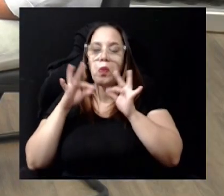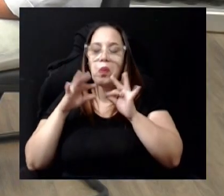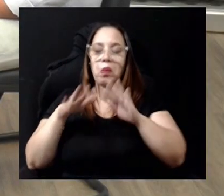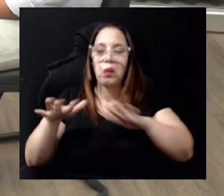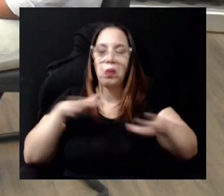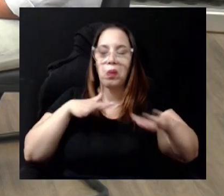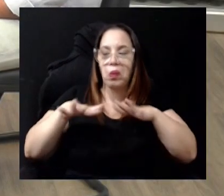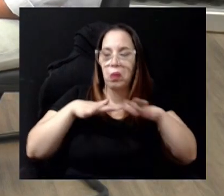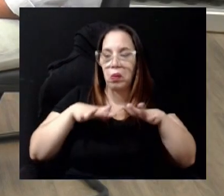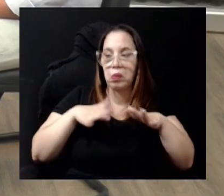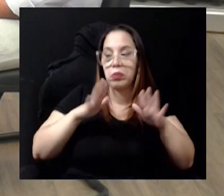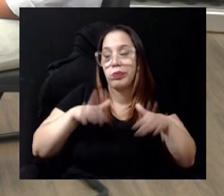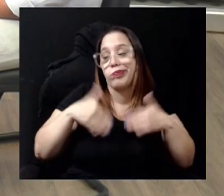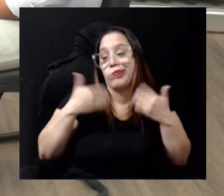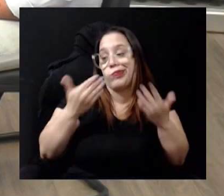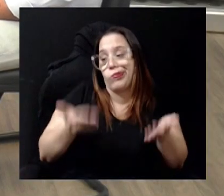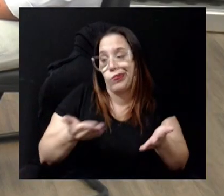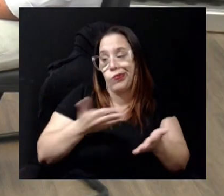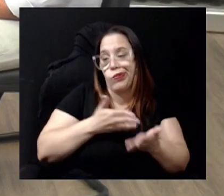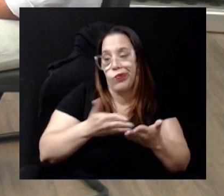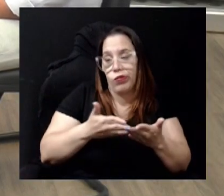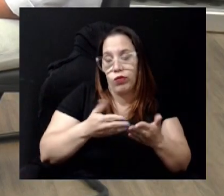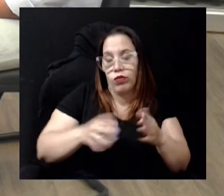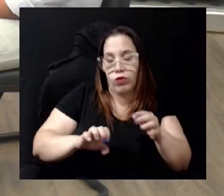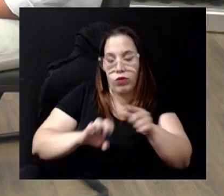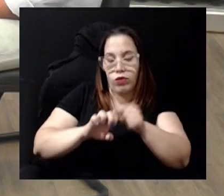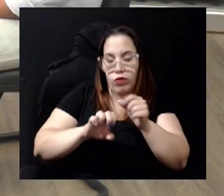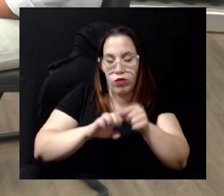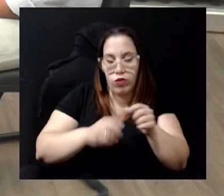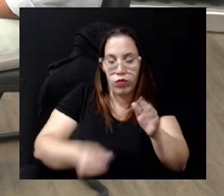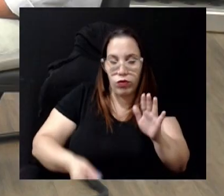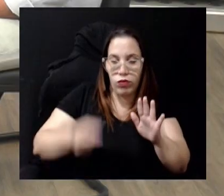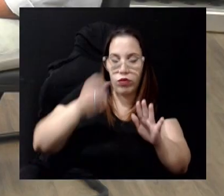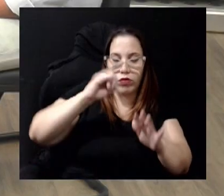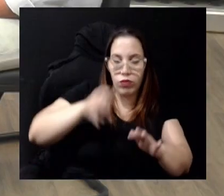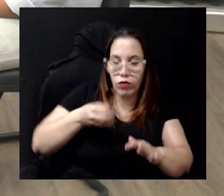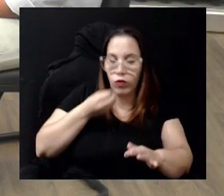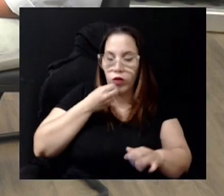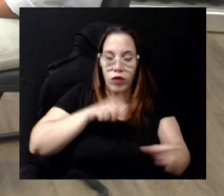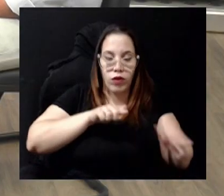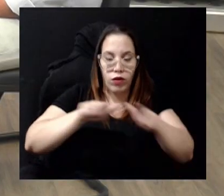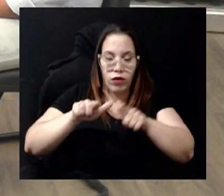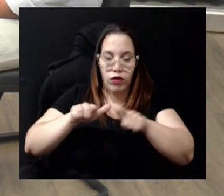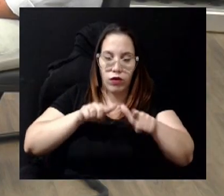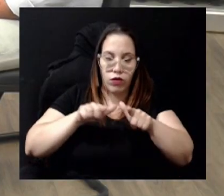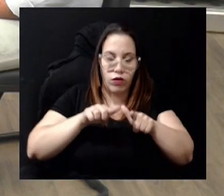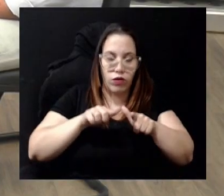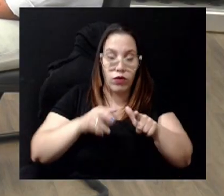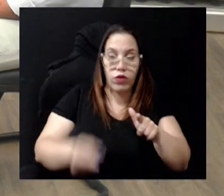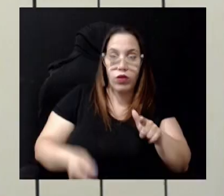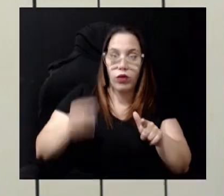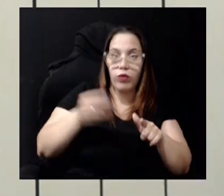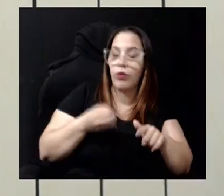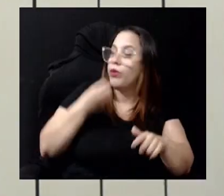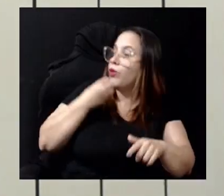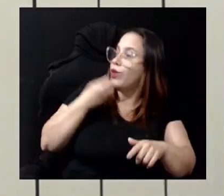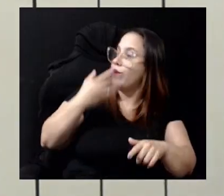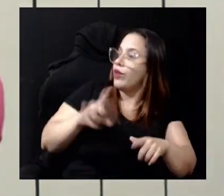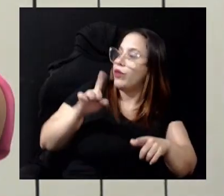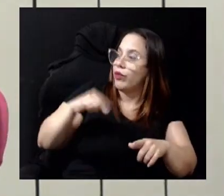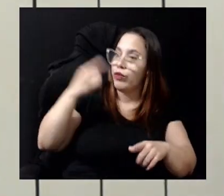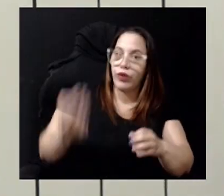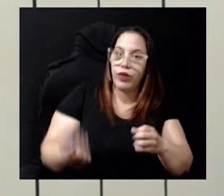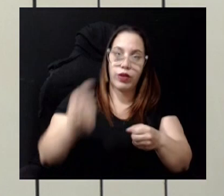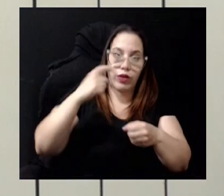disso gerar negócios, gerar oportunidades de trabalho e gerar renda. Muito bem, daqui a pouquinho a gente volta